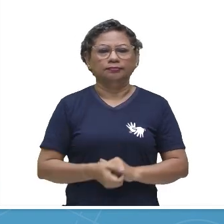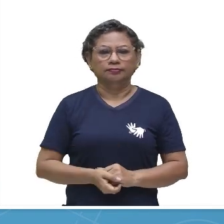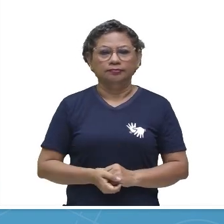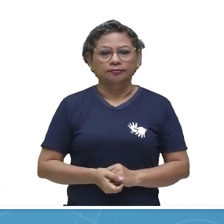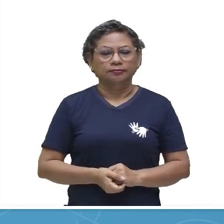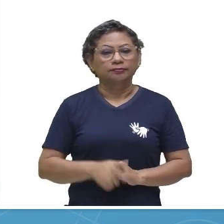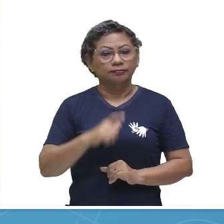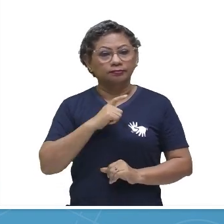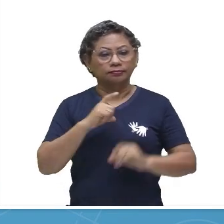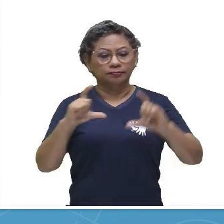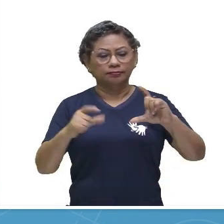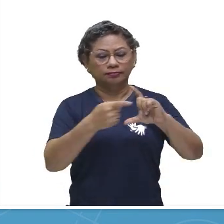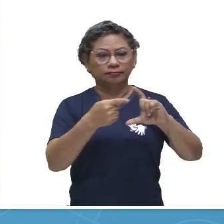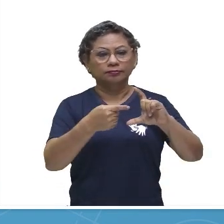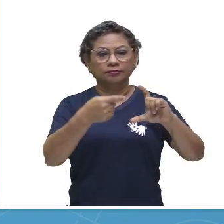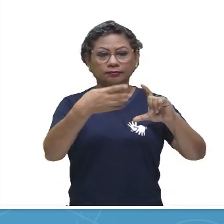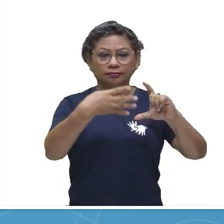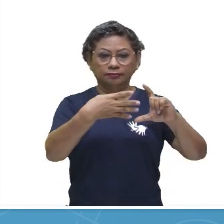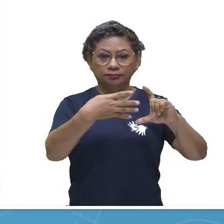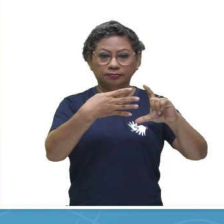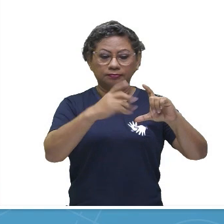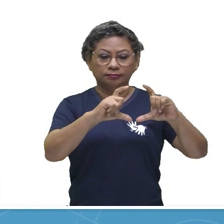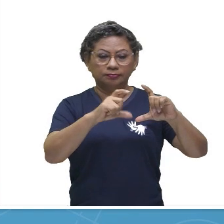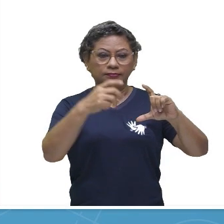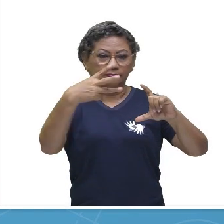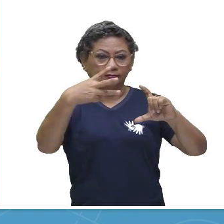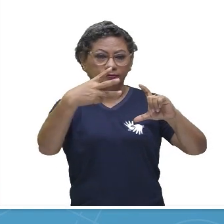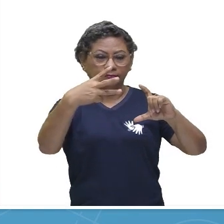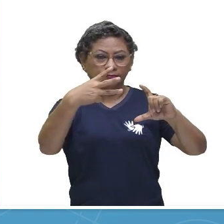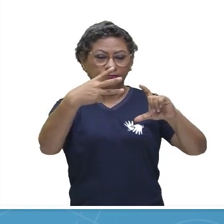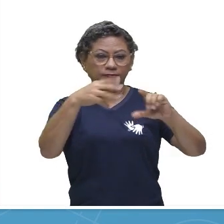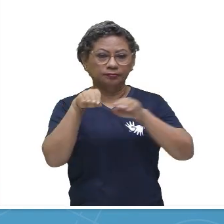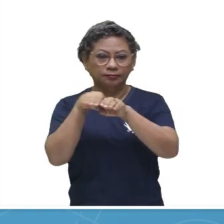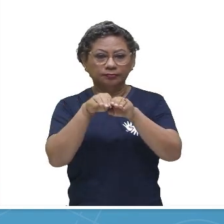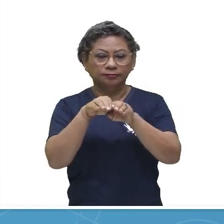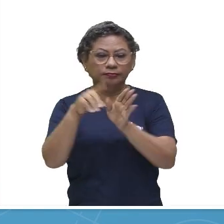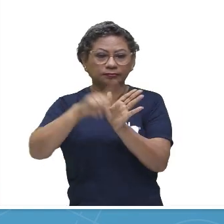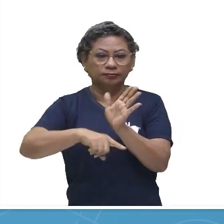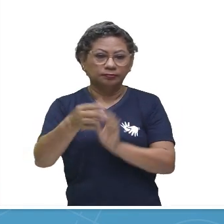negativa, expoente ímpar, resultado negativo. 4 à terceira, 64.